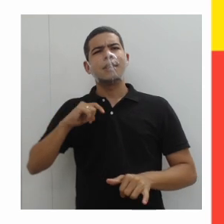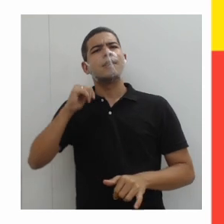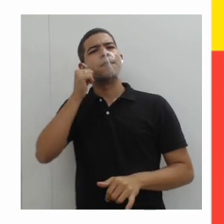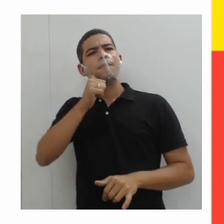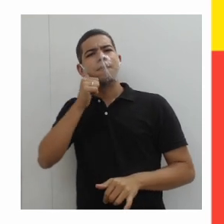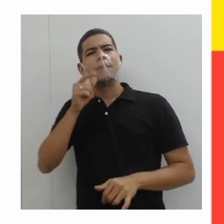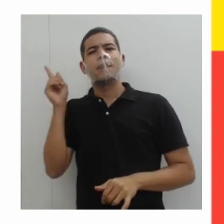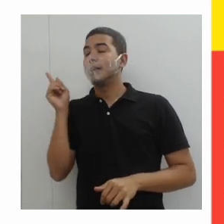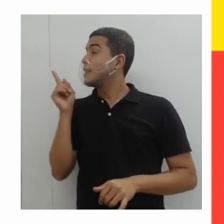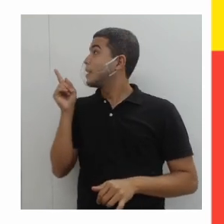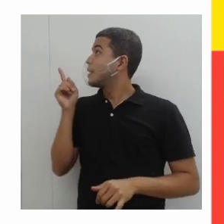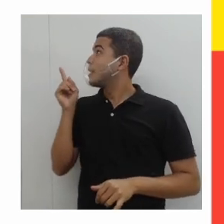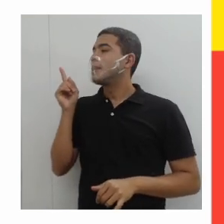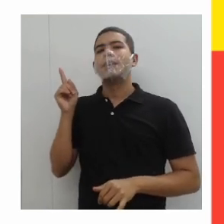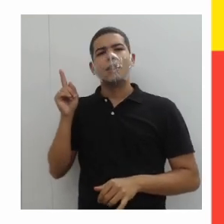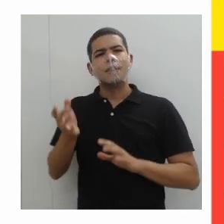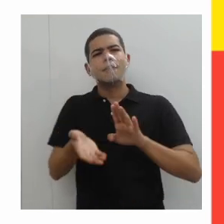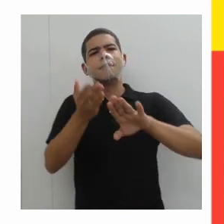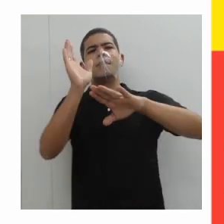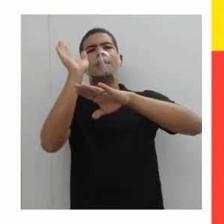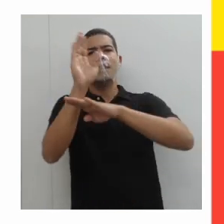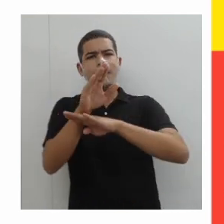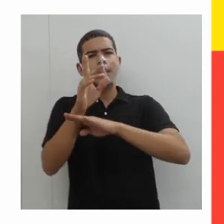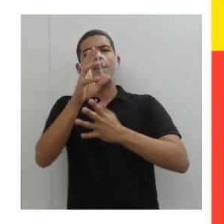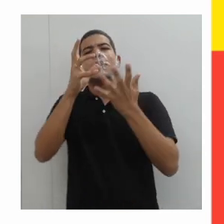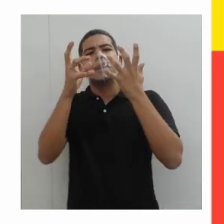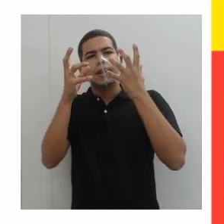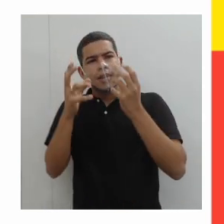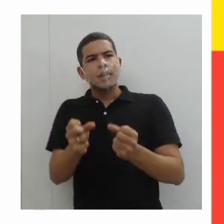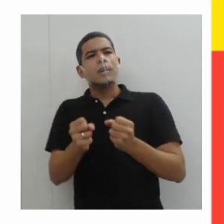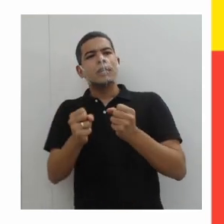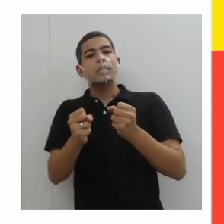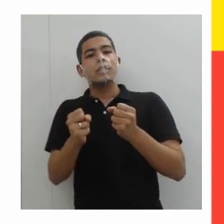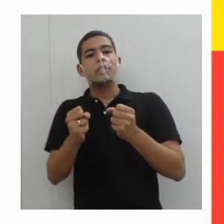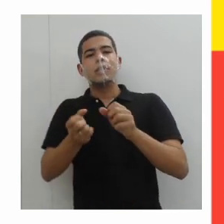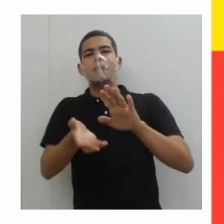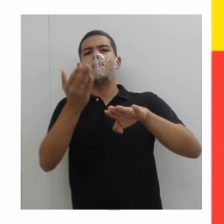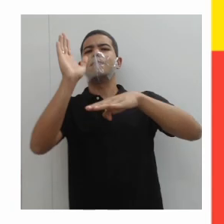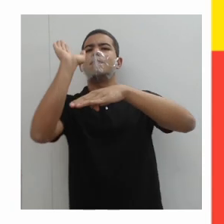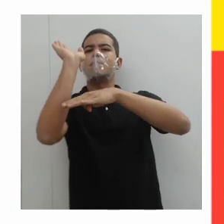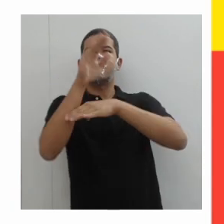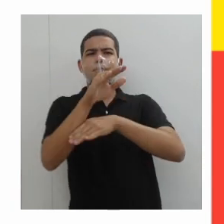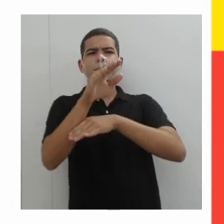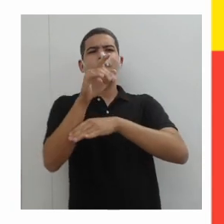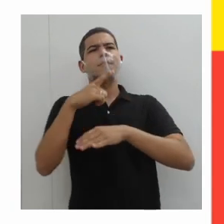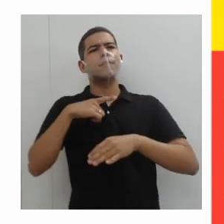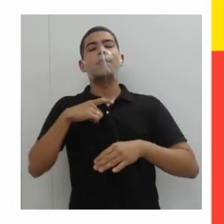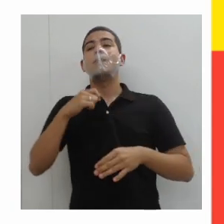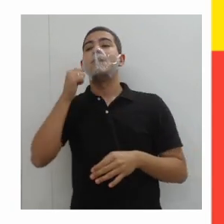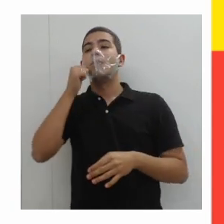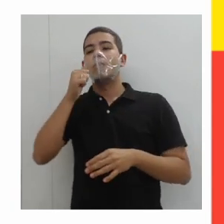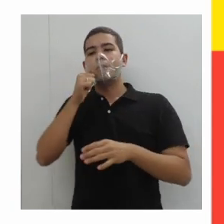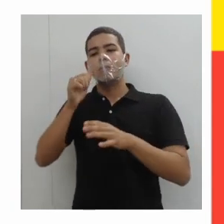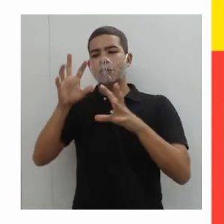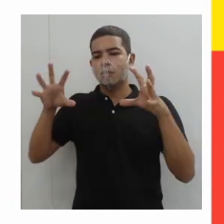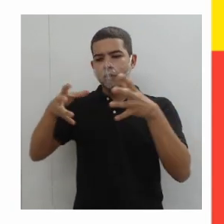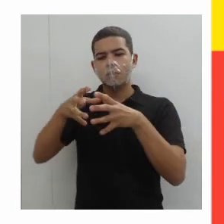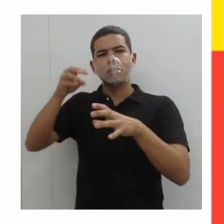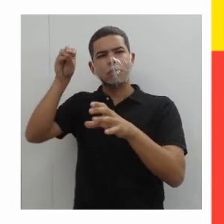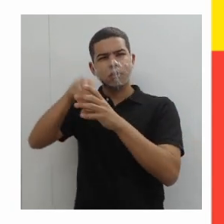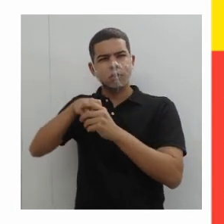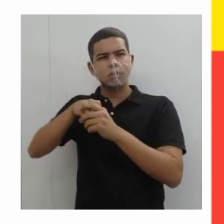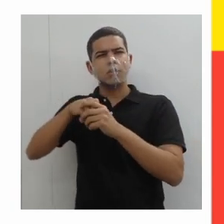de vôlei Tiffany, acerca de sua aceitação como jogadora de vôlei na categoria feminina do